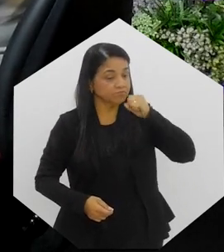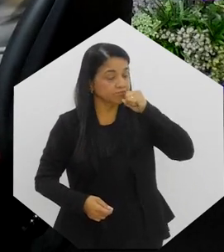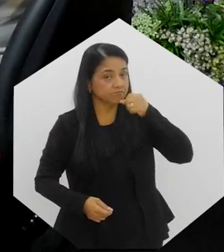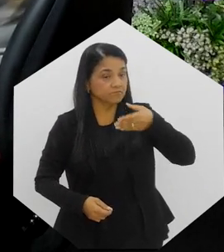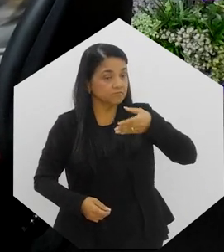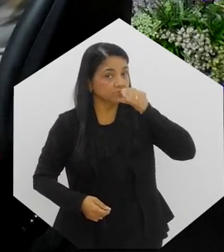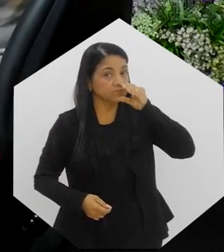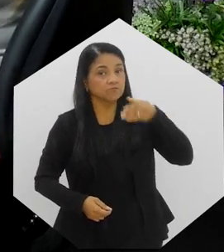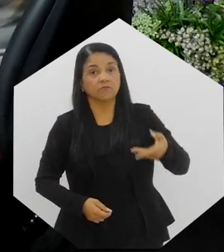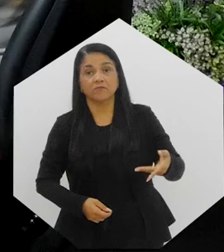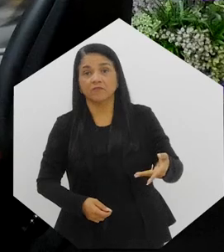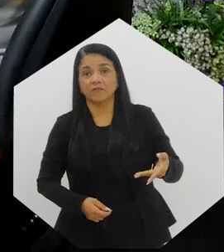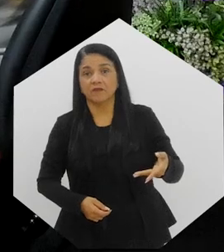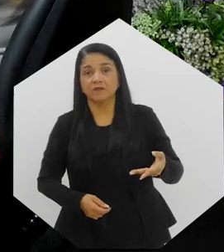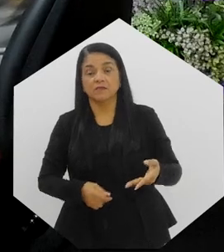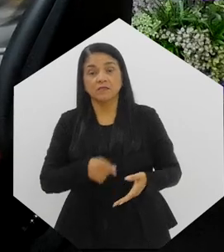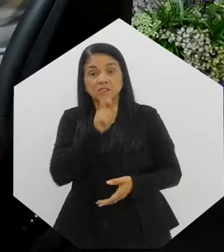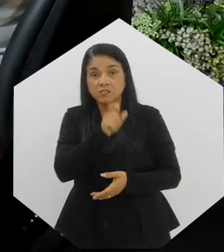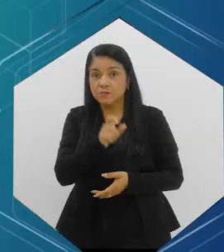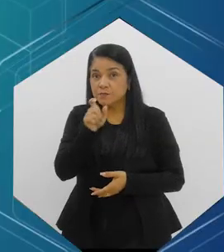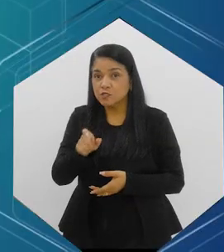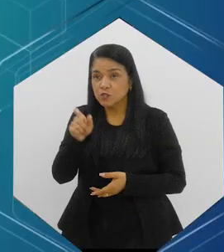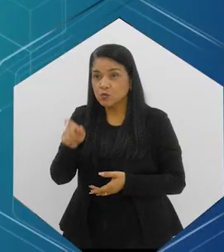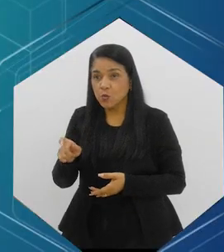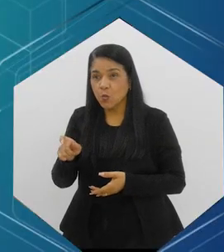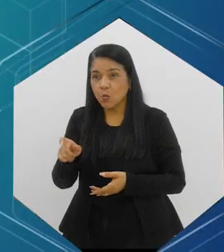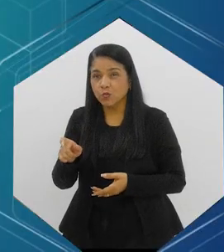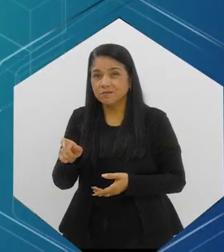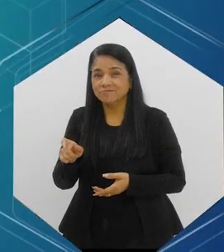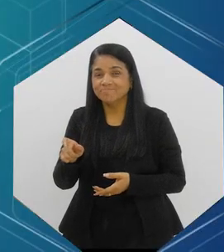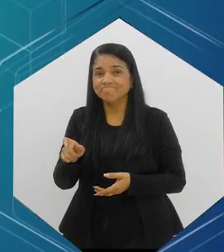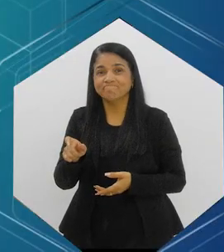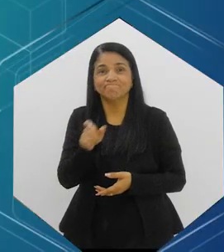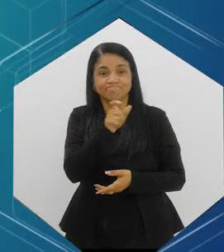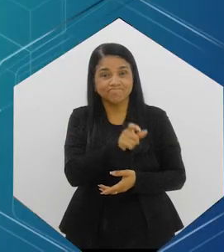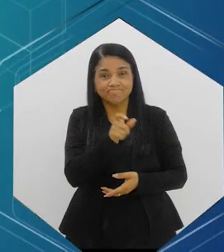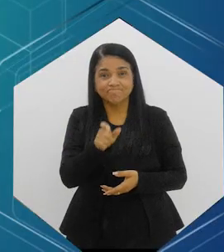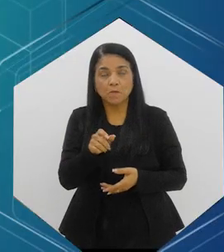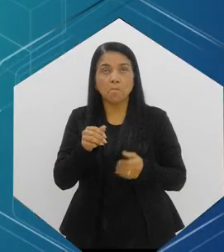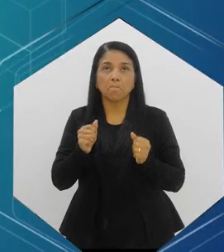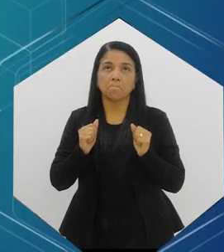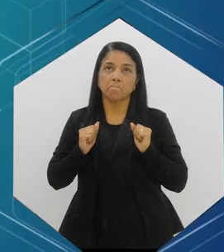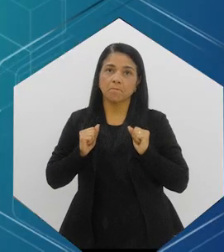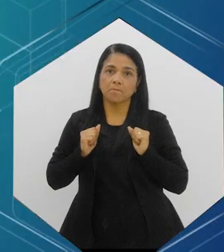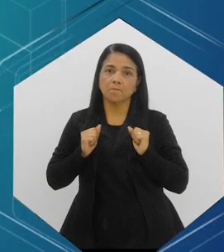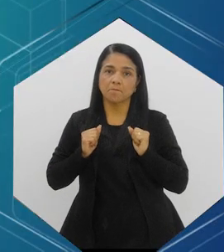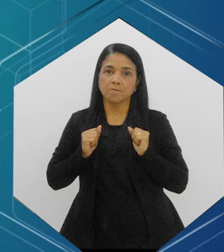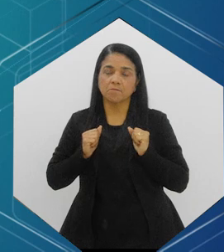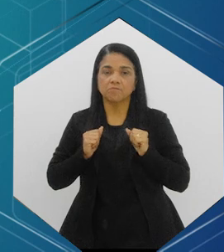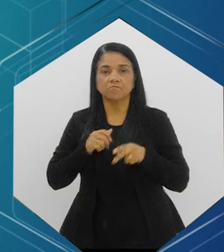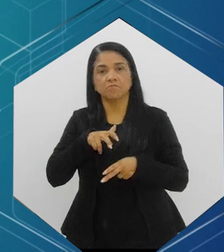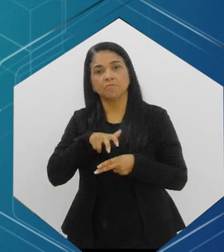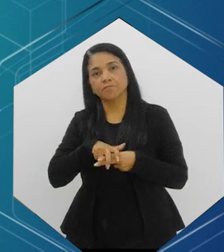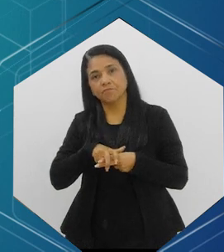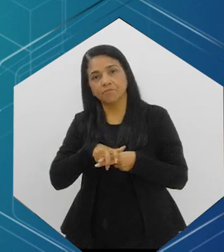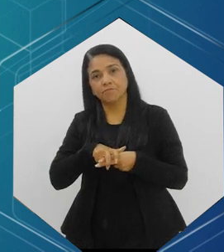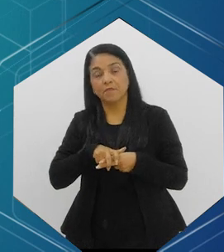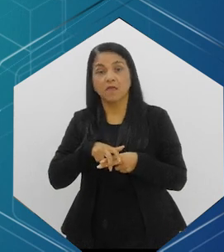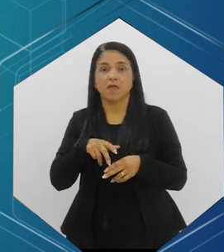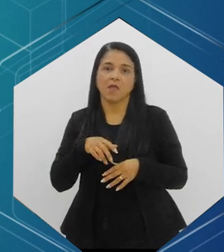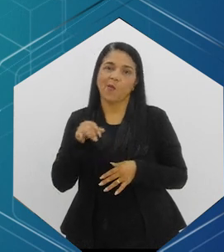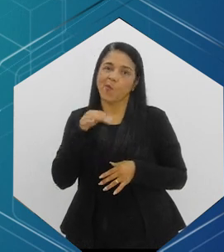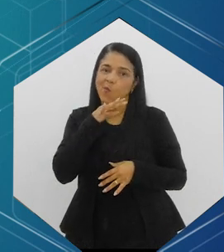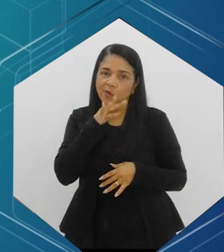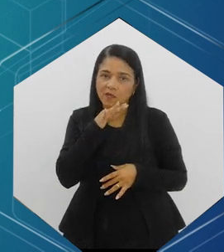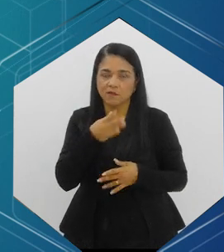É O verdade. paciente, as pessoas cada vez mais se mantêm paradas. Isso é péssimo.